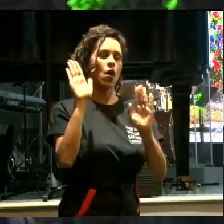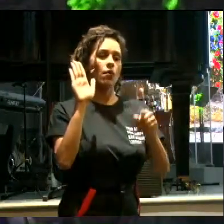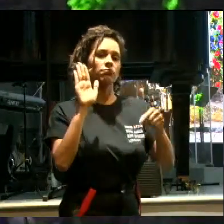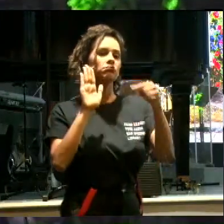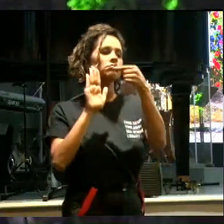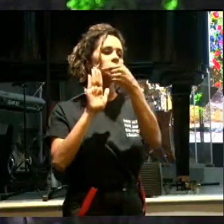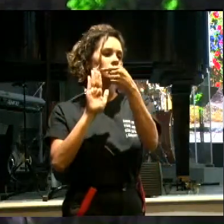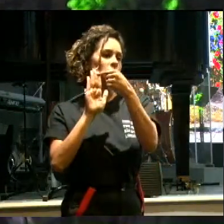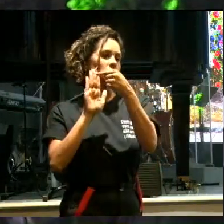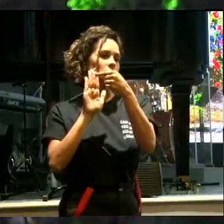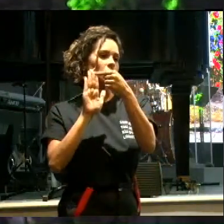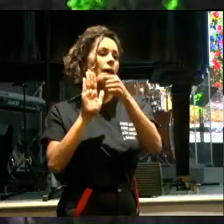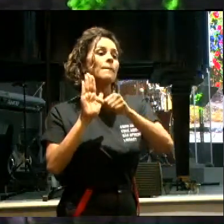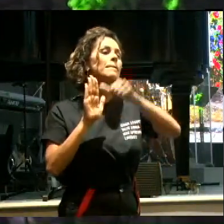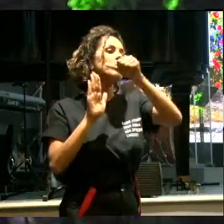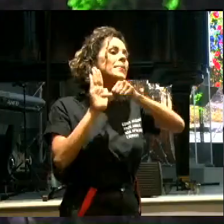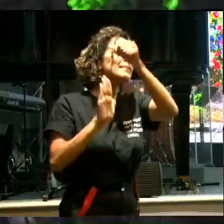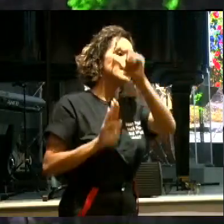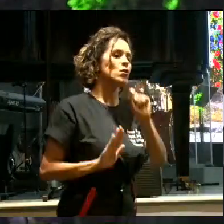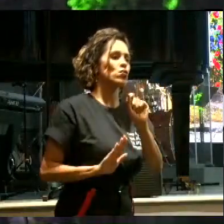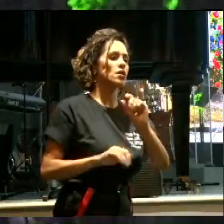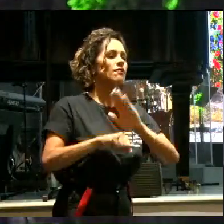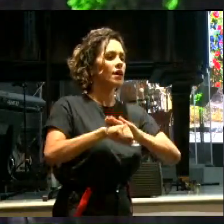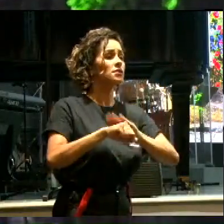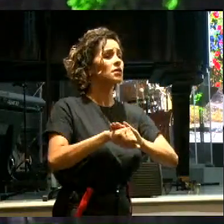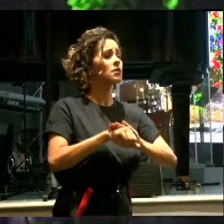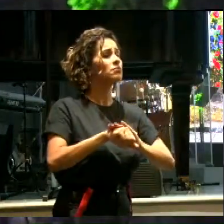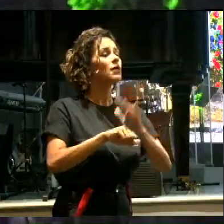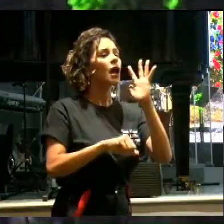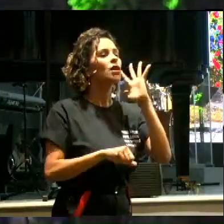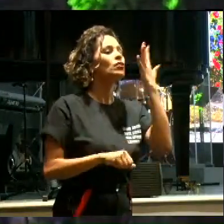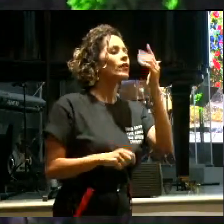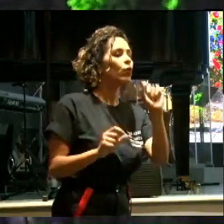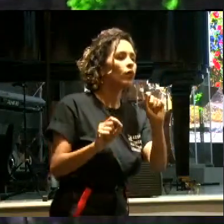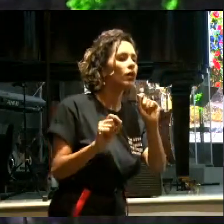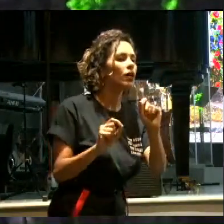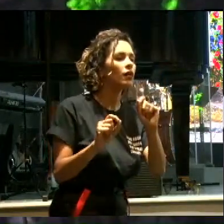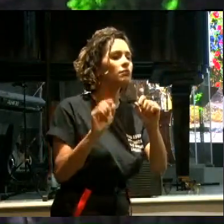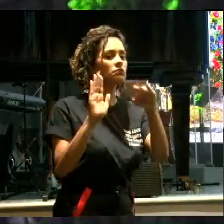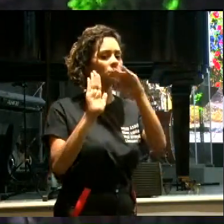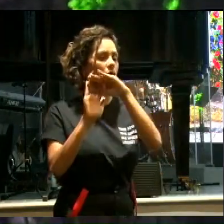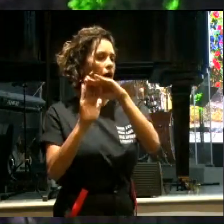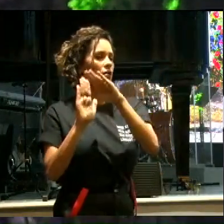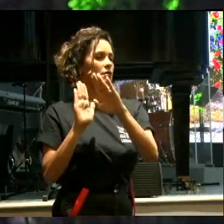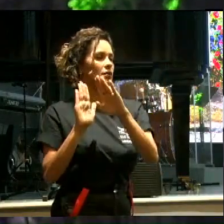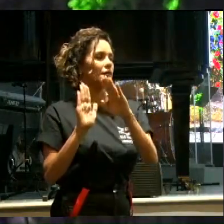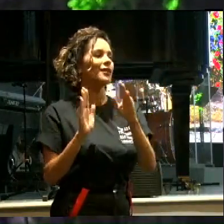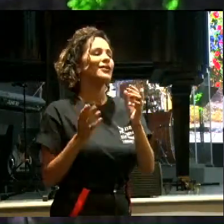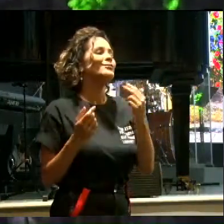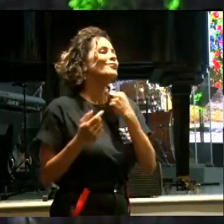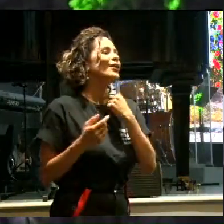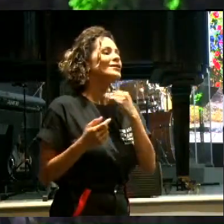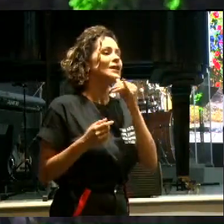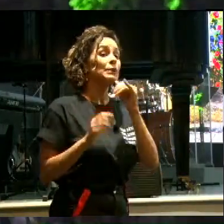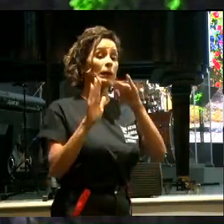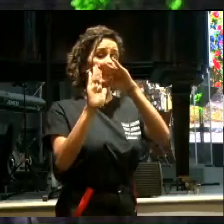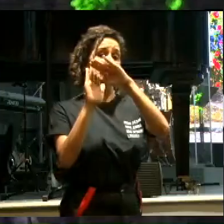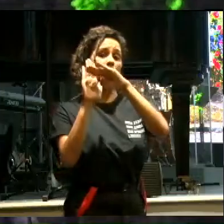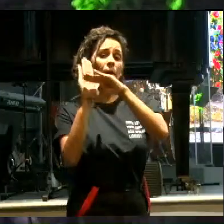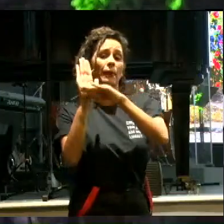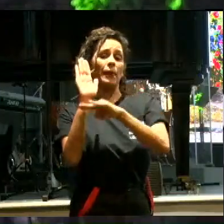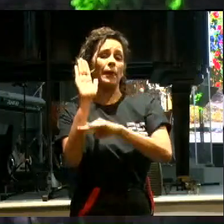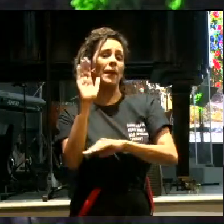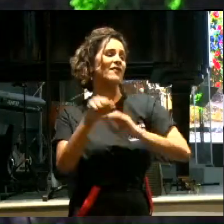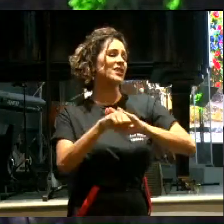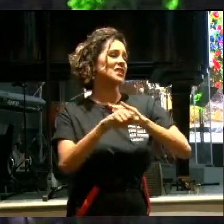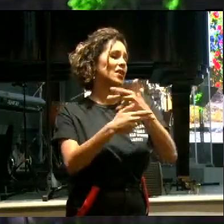vez. Resolva aquilo ali e depois você coloca outra prioridade. Não existe minha lista de